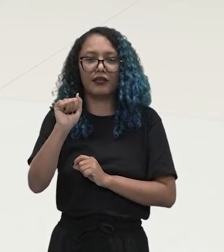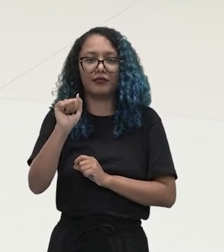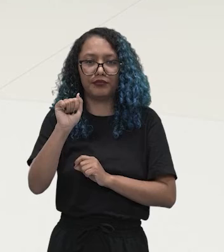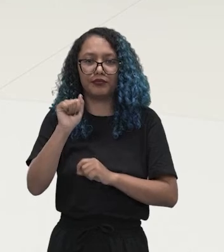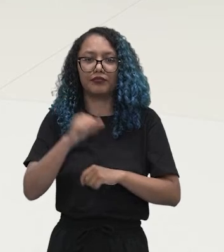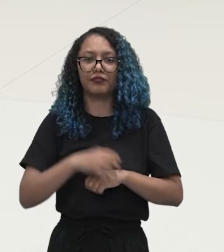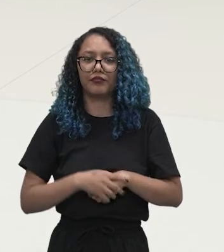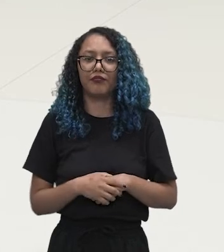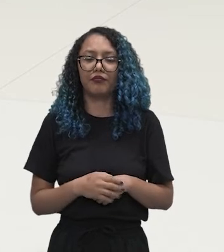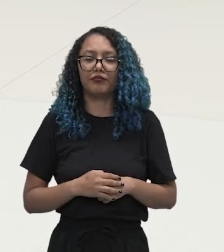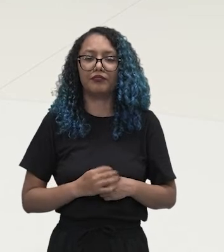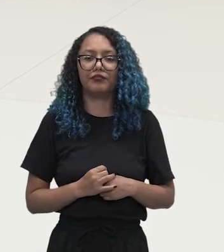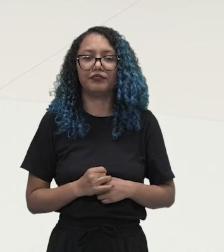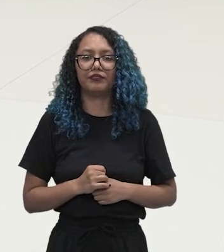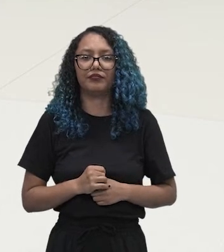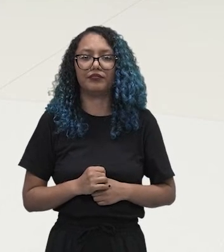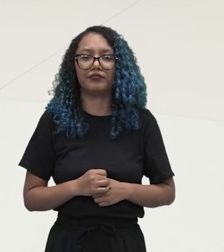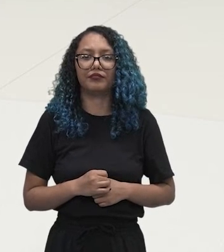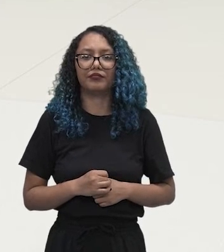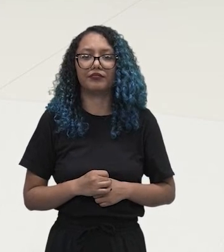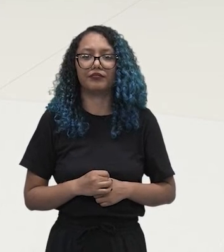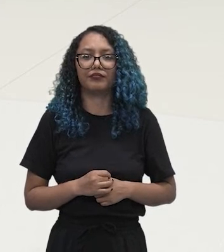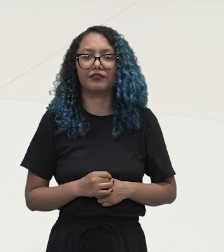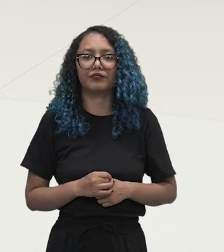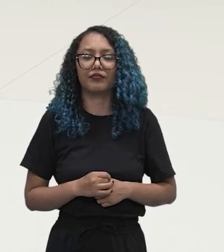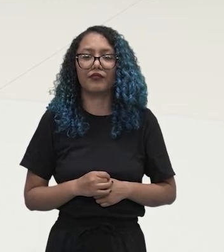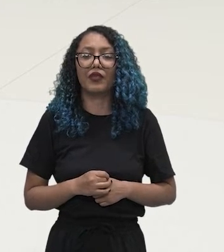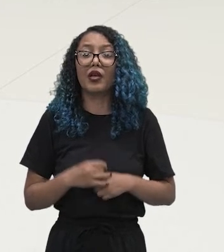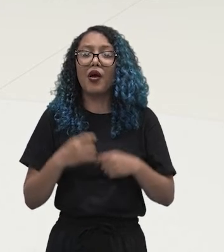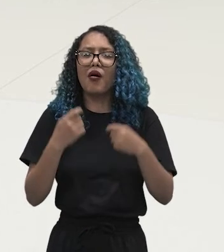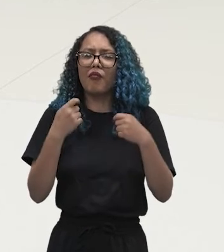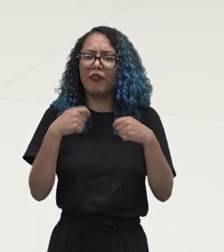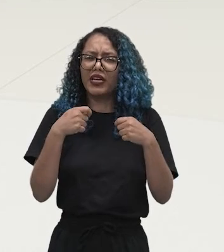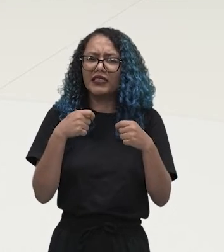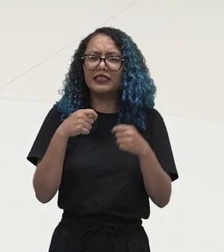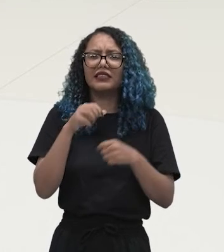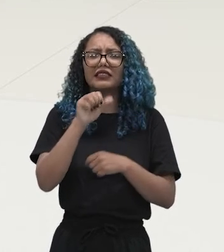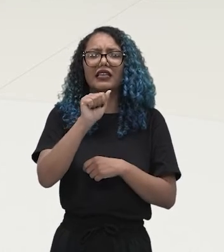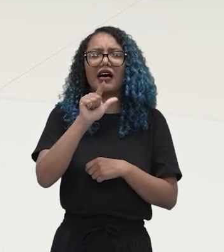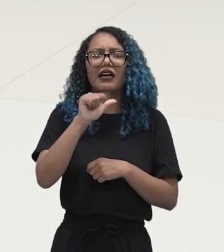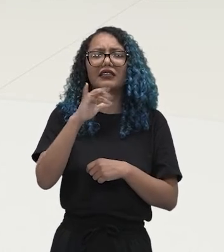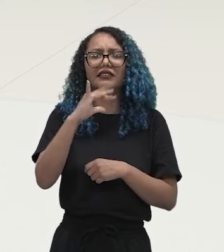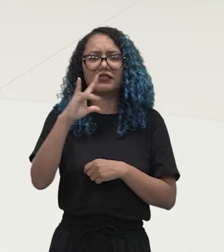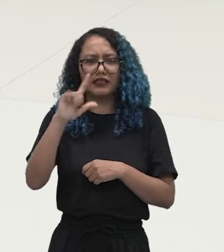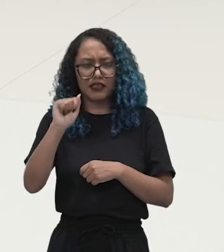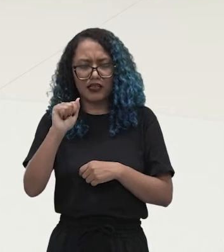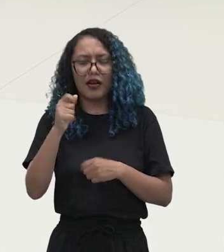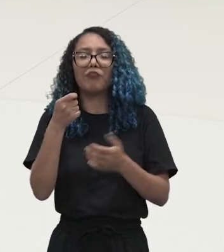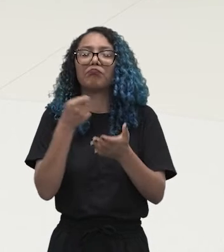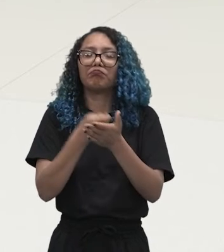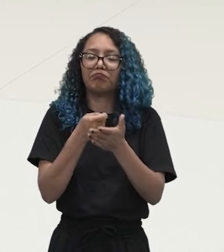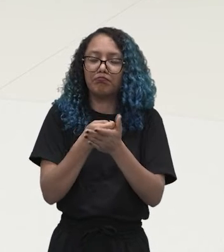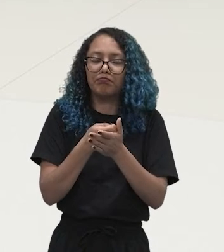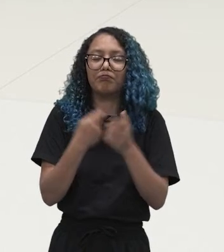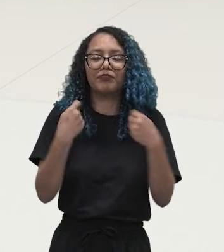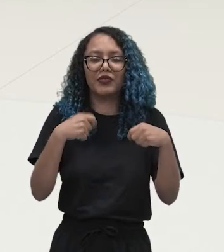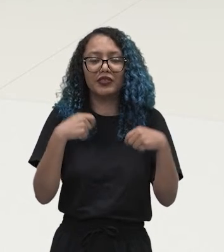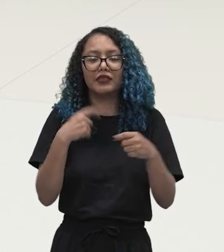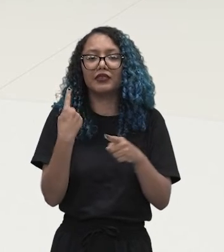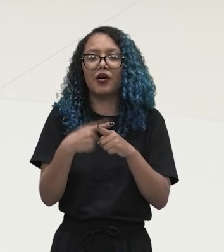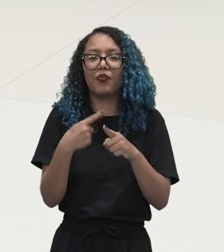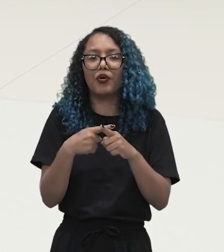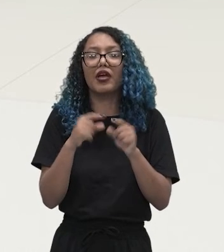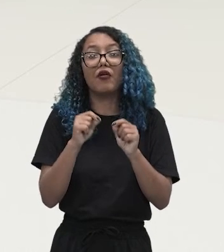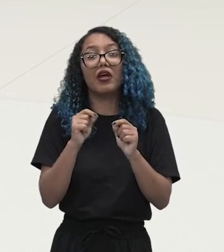alicíclica, insaturada. Tem que ter essa classificação alicíclica? Tem, porque já que são dois tipos de cadeias fechadas, a gente